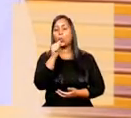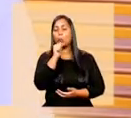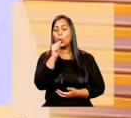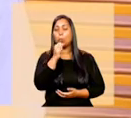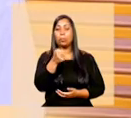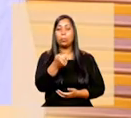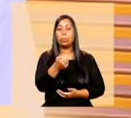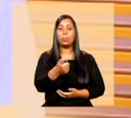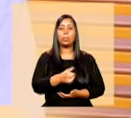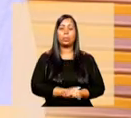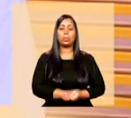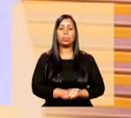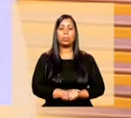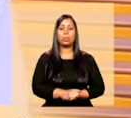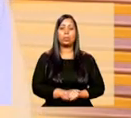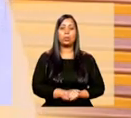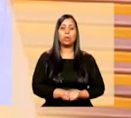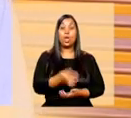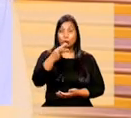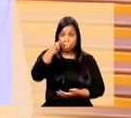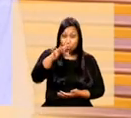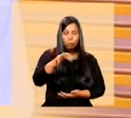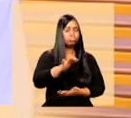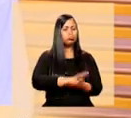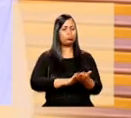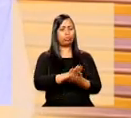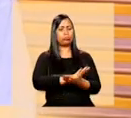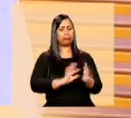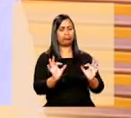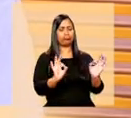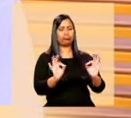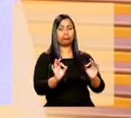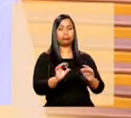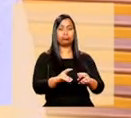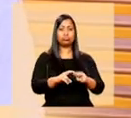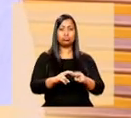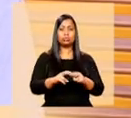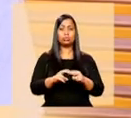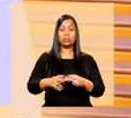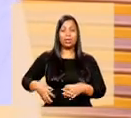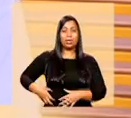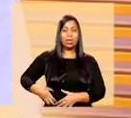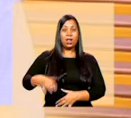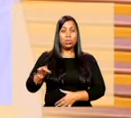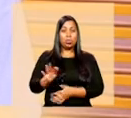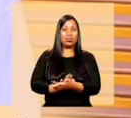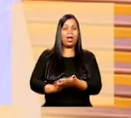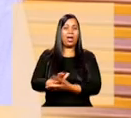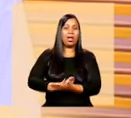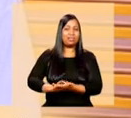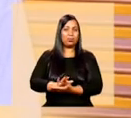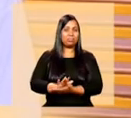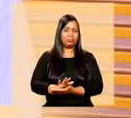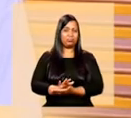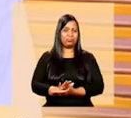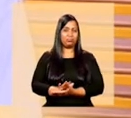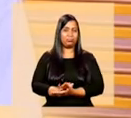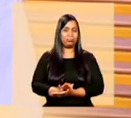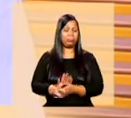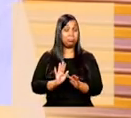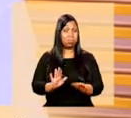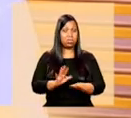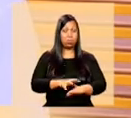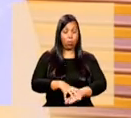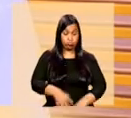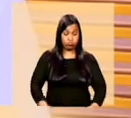água. Dor, seu Silvio, ou não? Dor não sentia dor, porque a dor no fígado é indolor, ele é indolor, não dói.